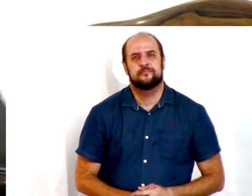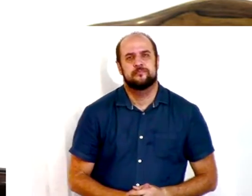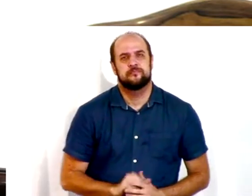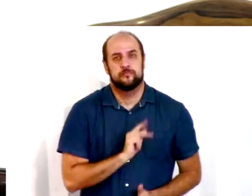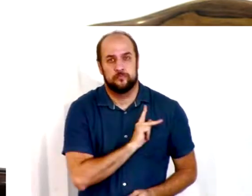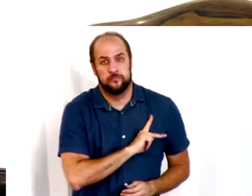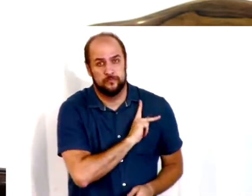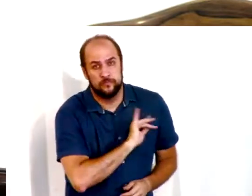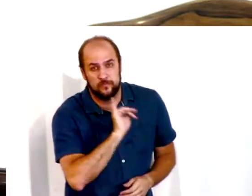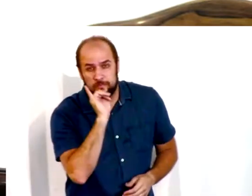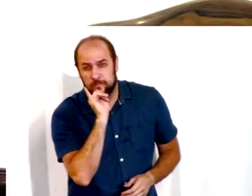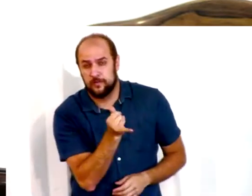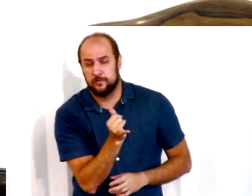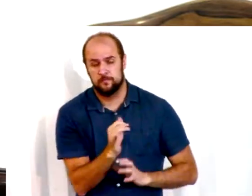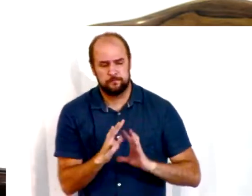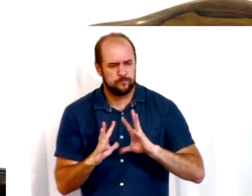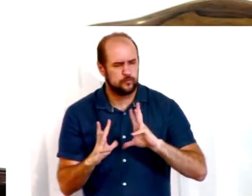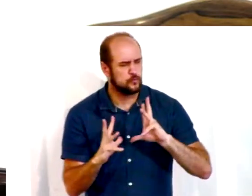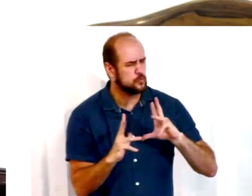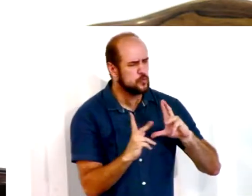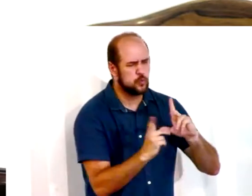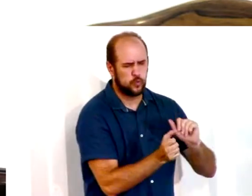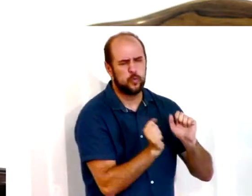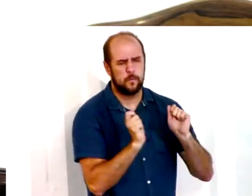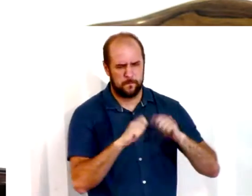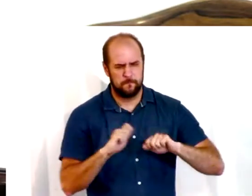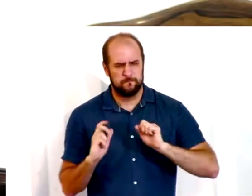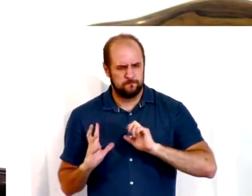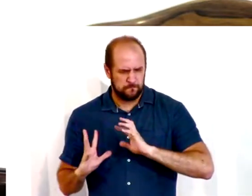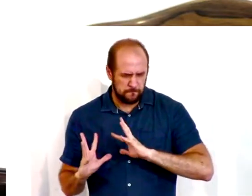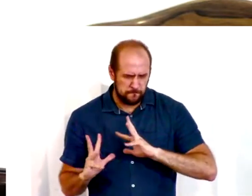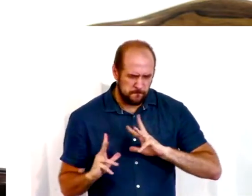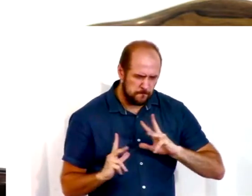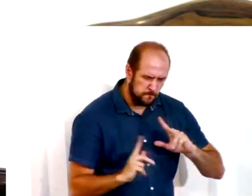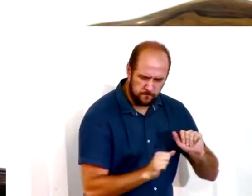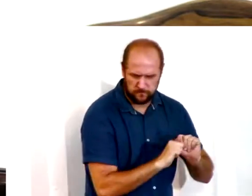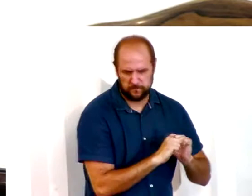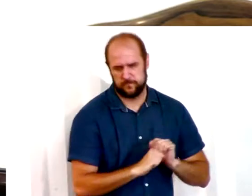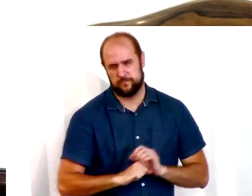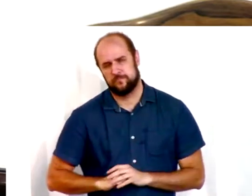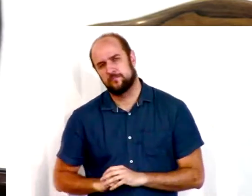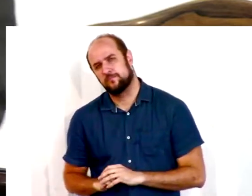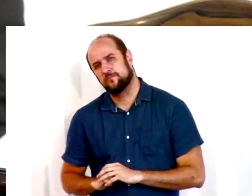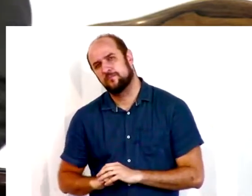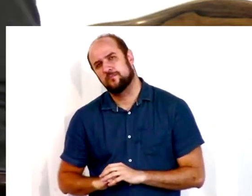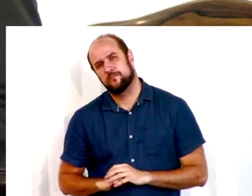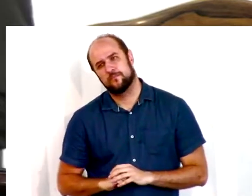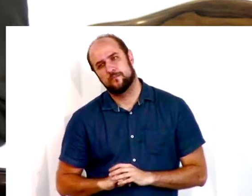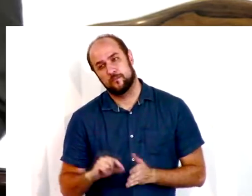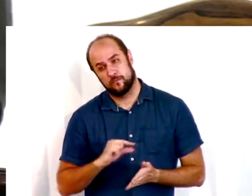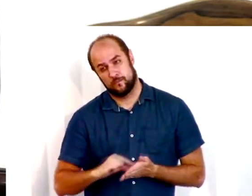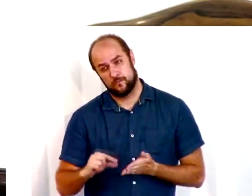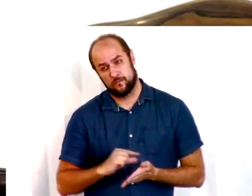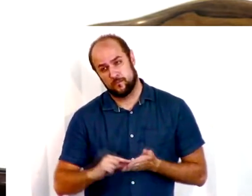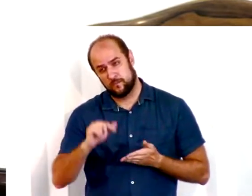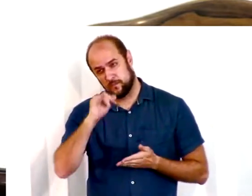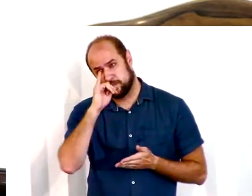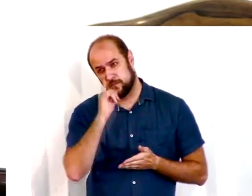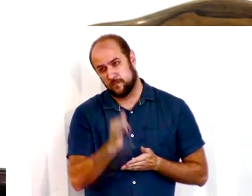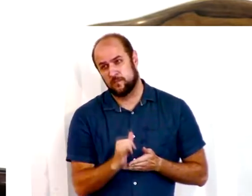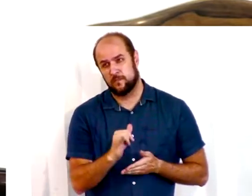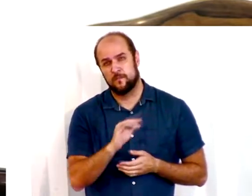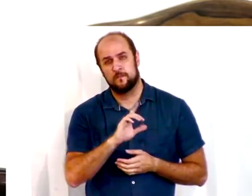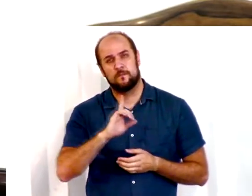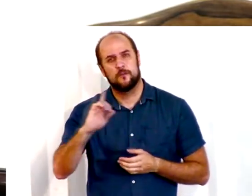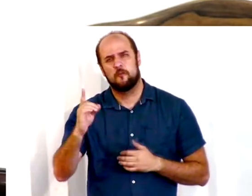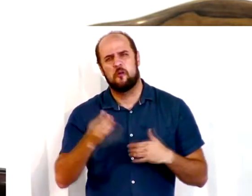Paulo fala, tudo posso, ou todas as coisas. Essa afirmação, queridos, não quer dizer que Deus nos dá a capacidade de